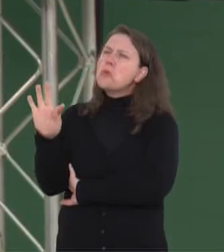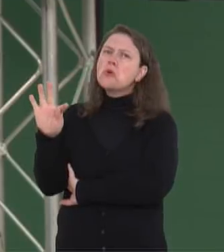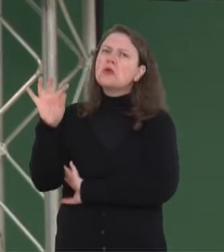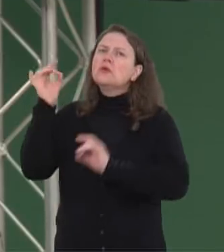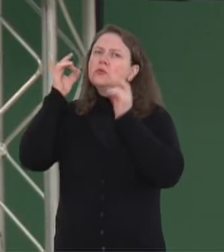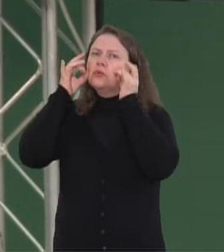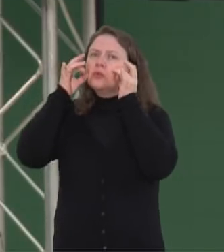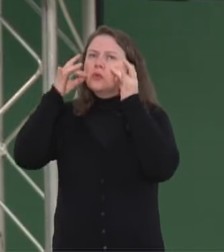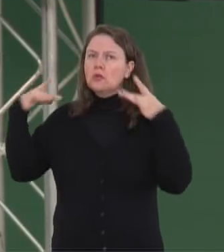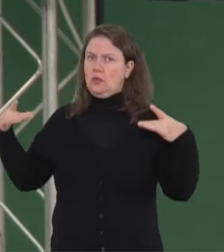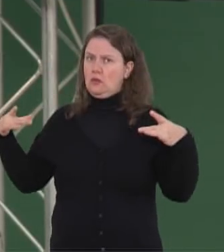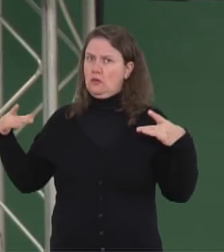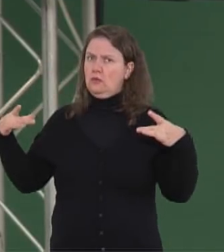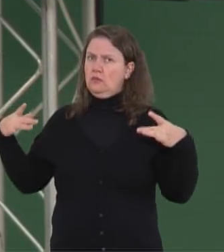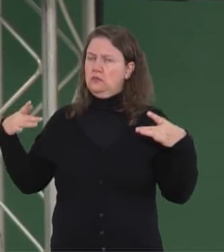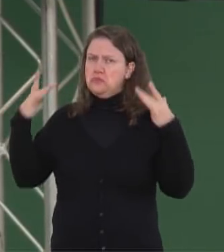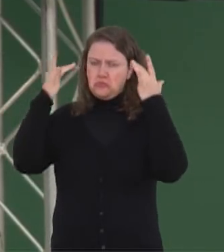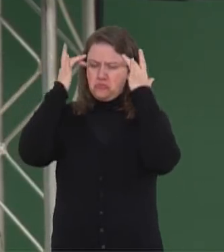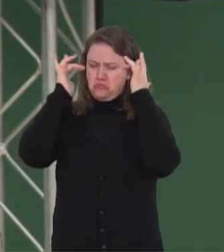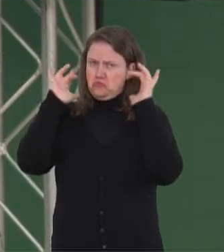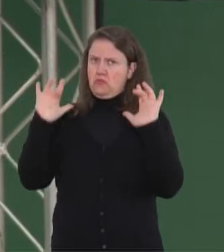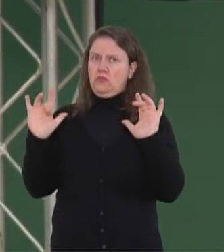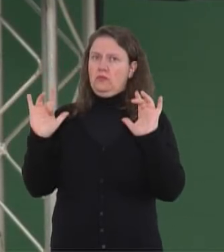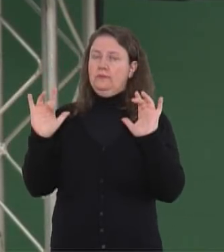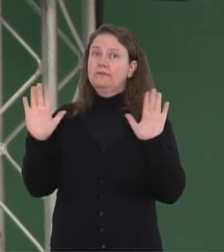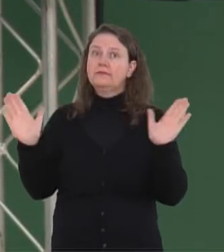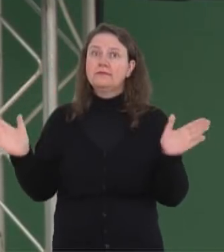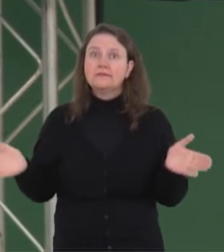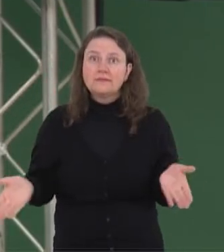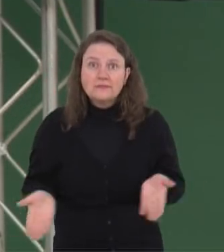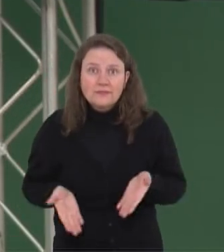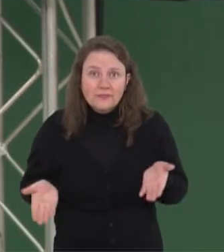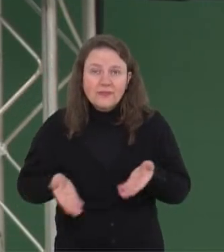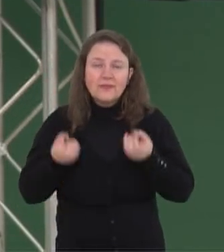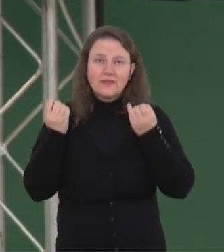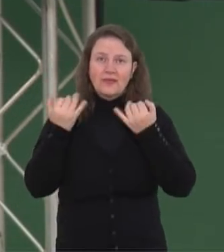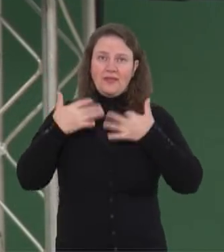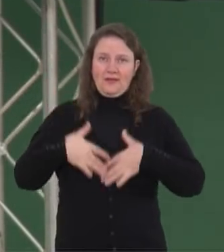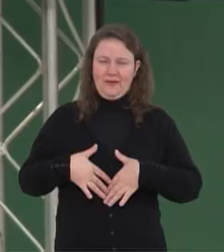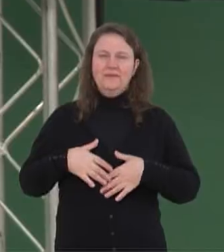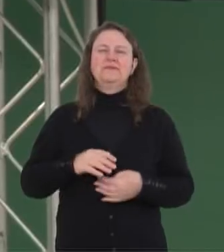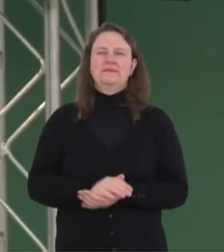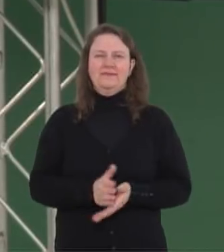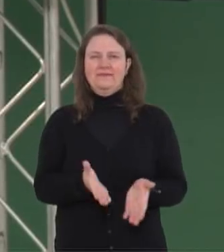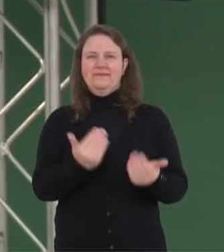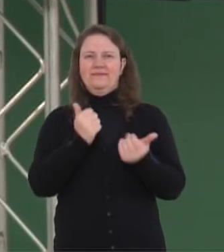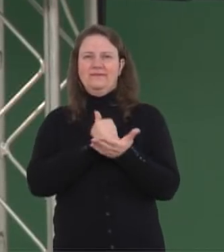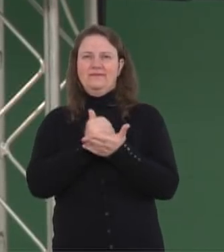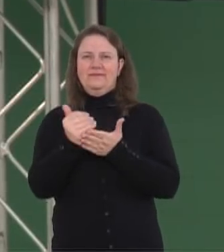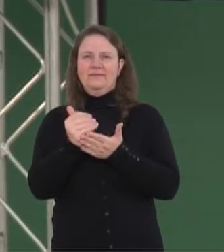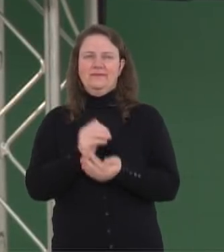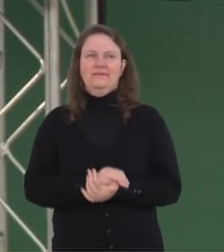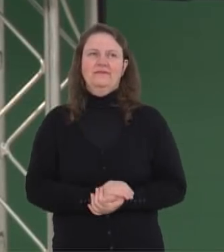Garfield. Don't worry. Hoje nós vamos trabalhar sobre esse carinha aqui. Vamos começar?